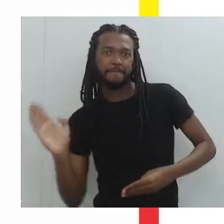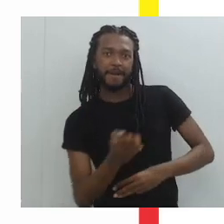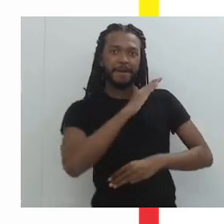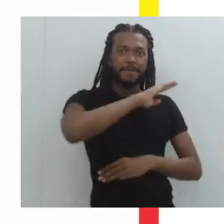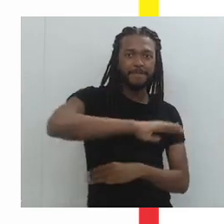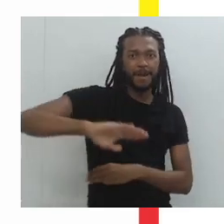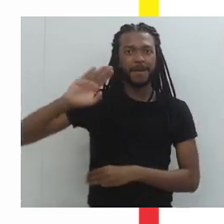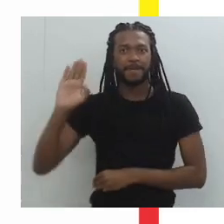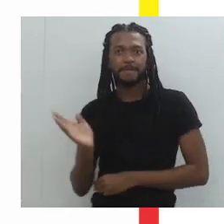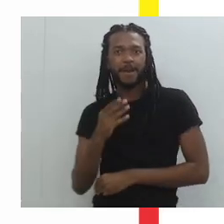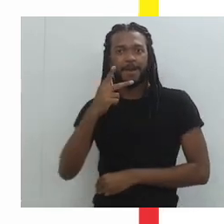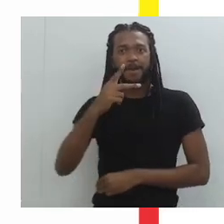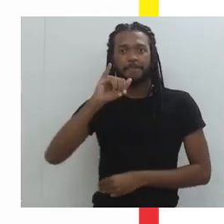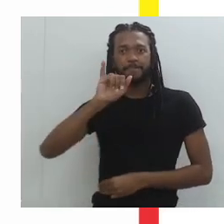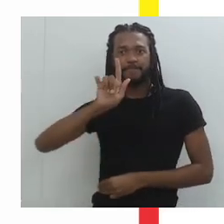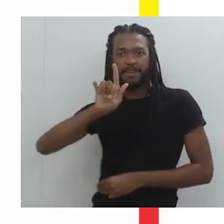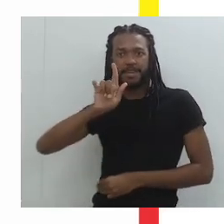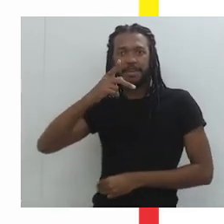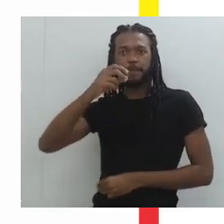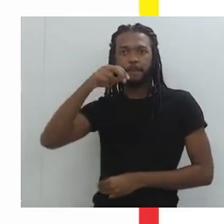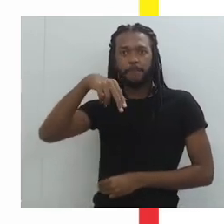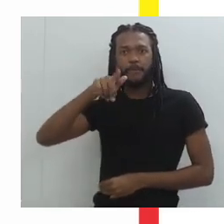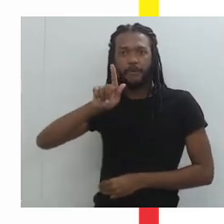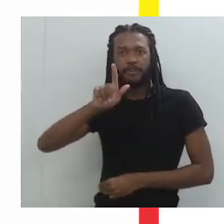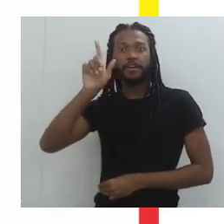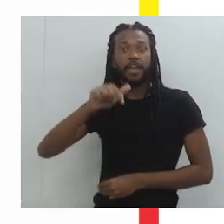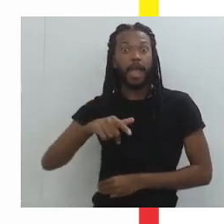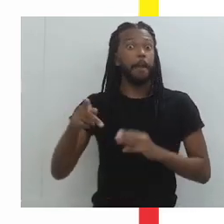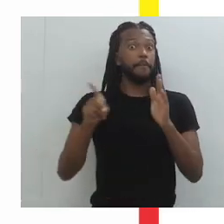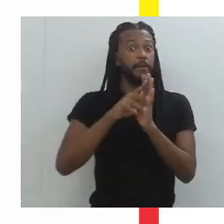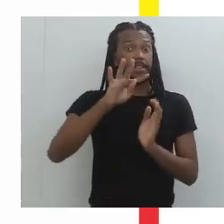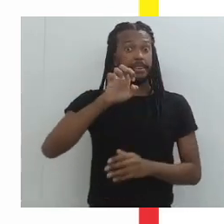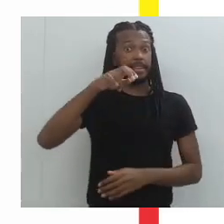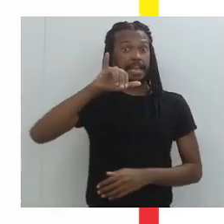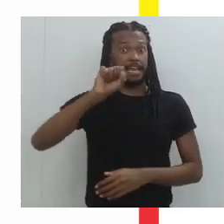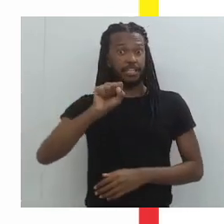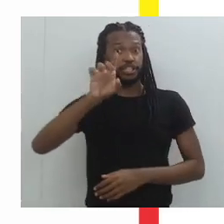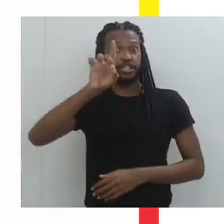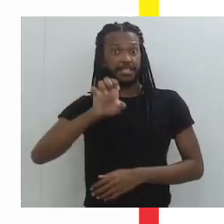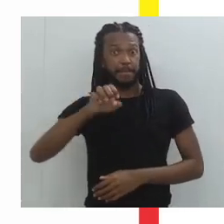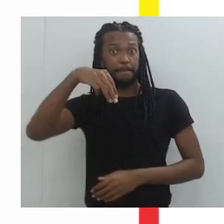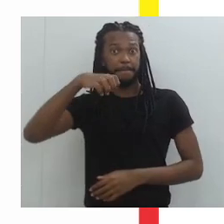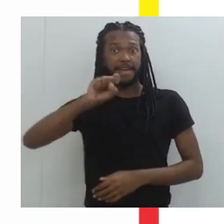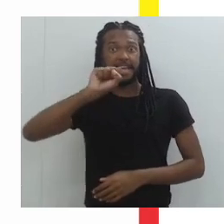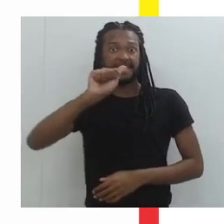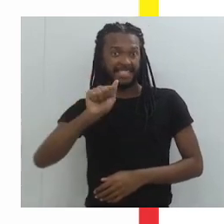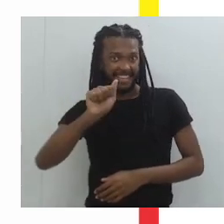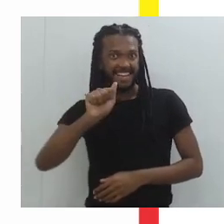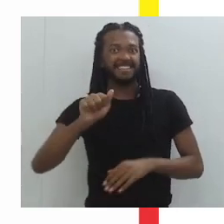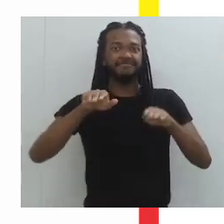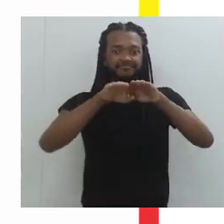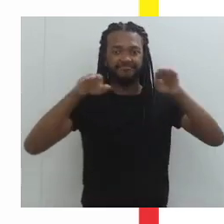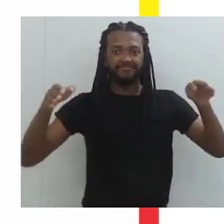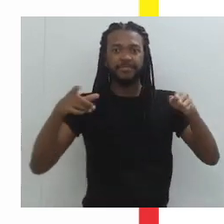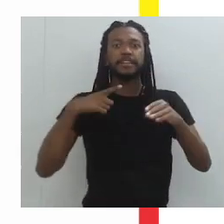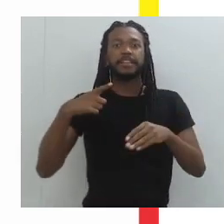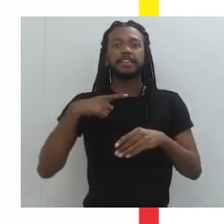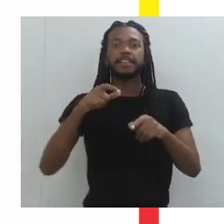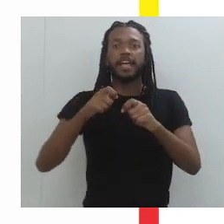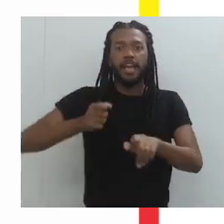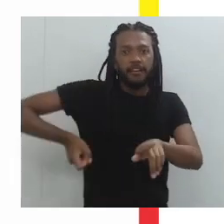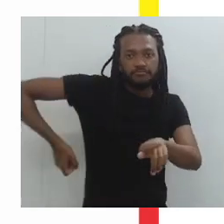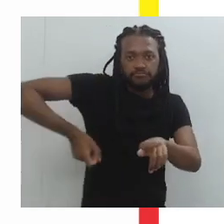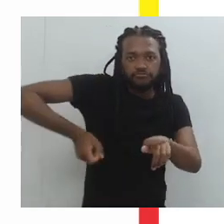ping-pong, não pode nem falar ping-pong, né? Tênis de mesa, né? A gente tem o bilhar ou